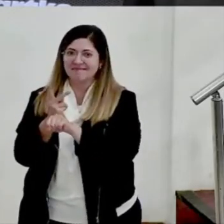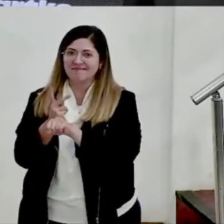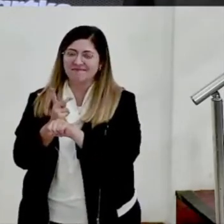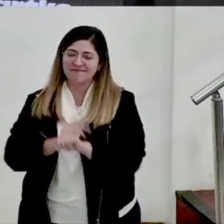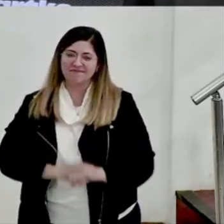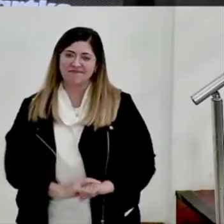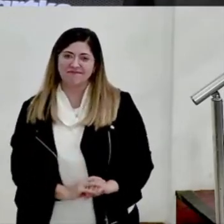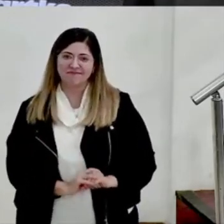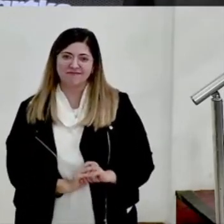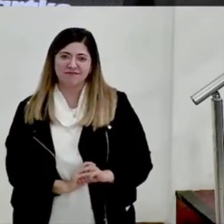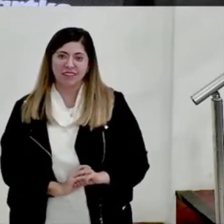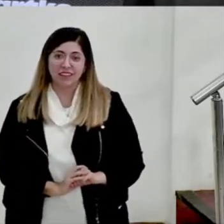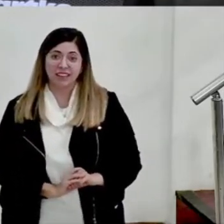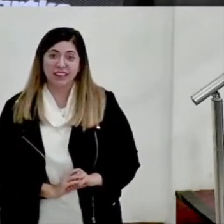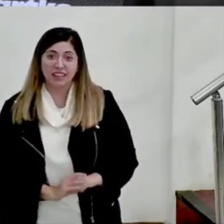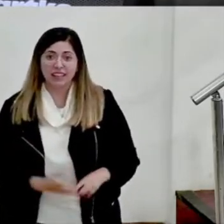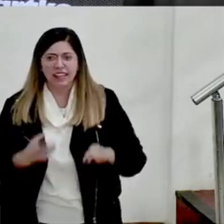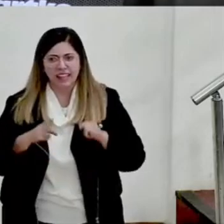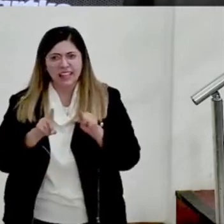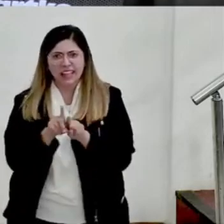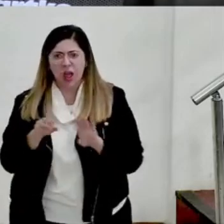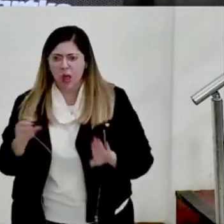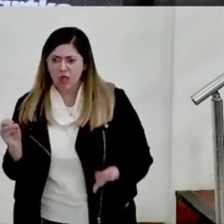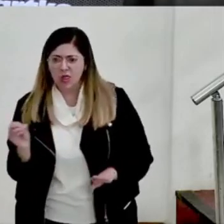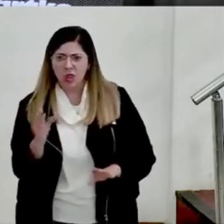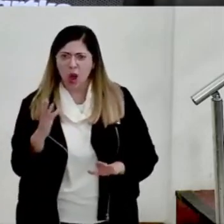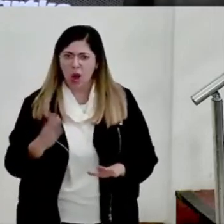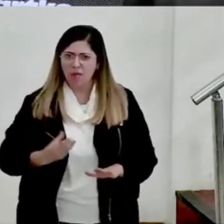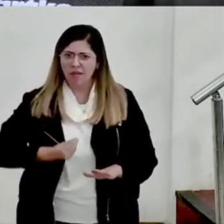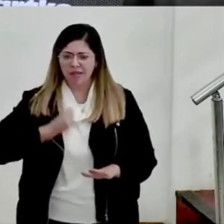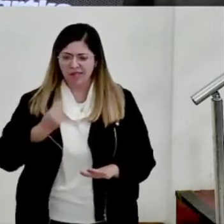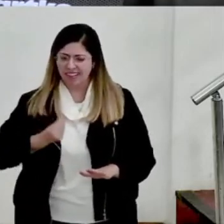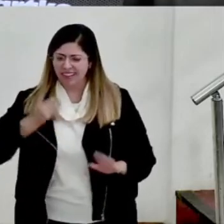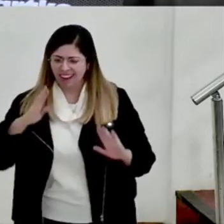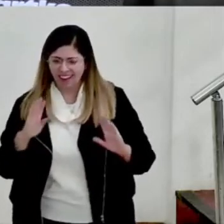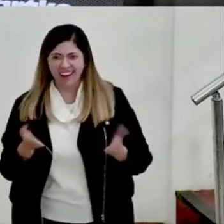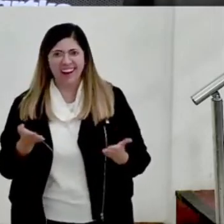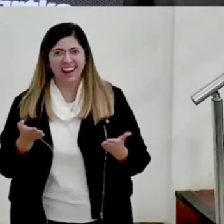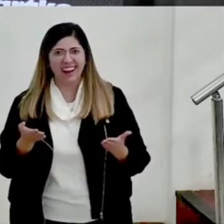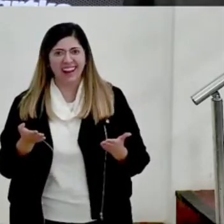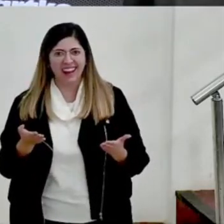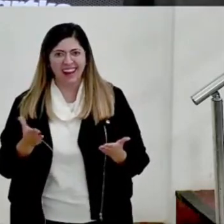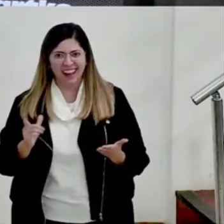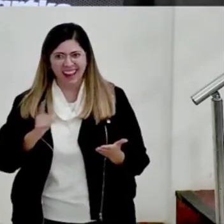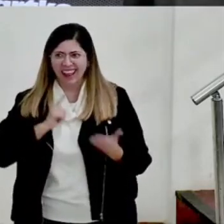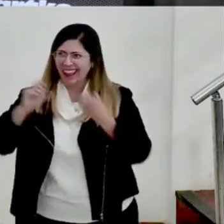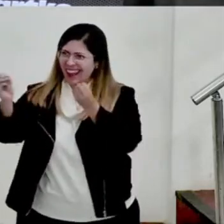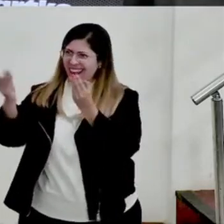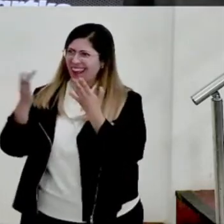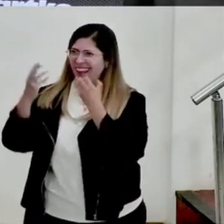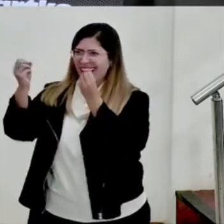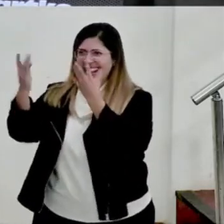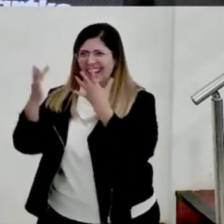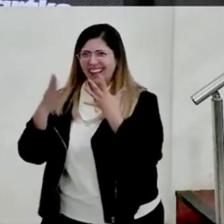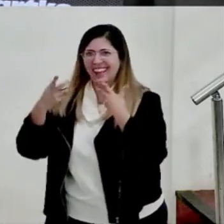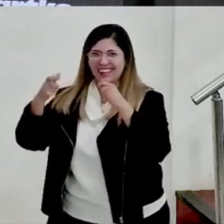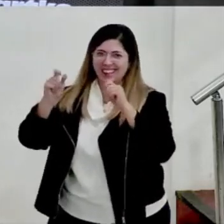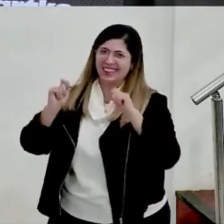Isso também significa que se você faz parte da nova criação, é impossível que você não desfrute das bênçãos no último dia, porque